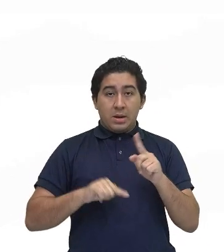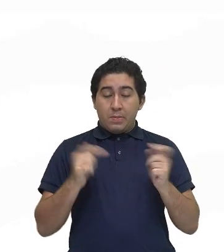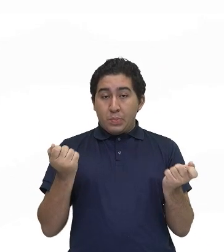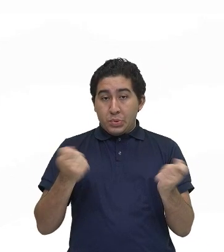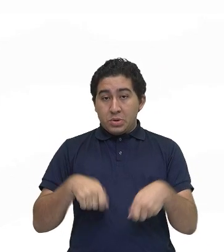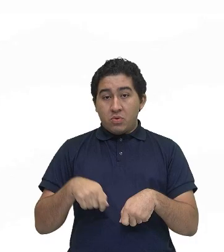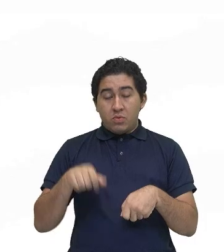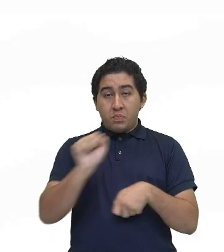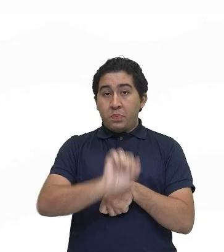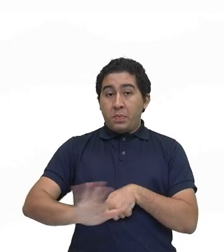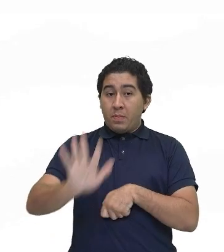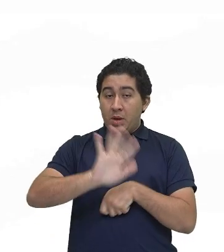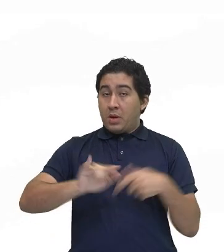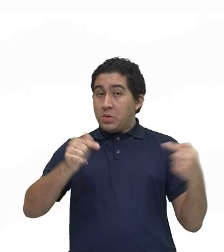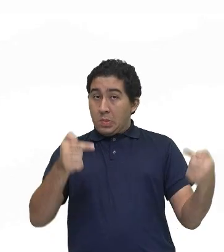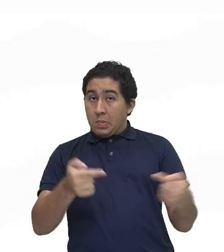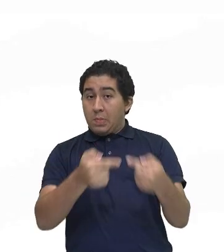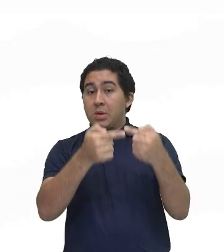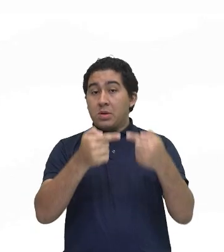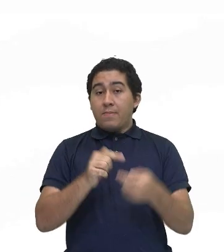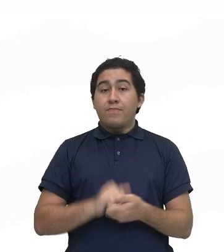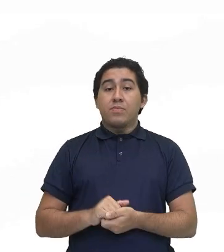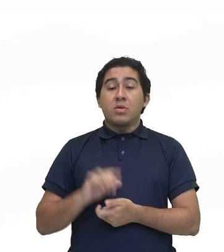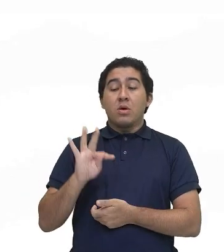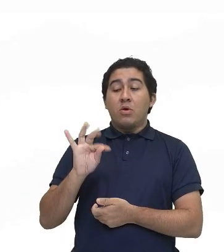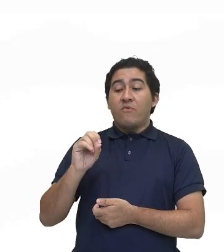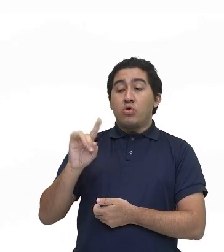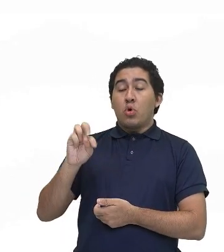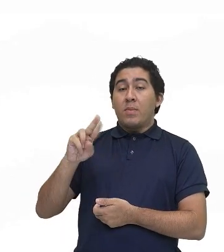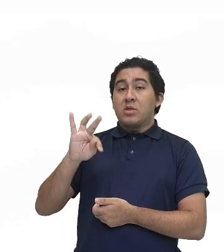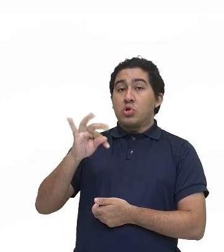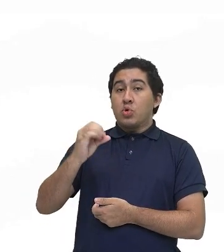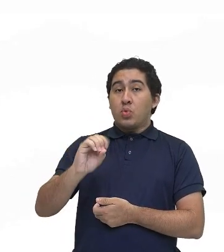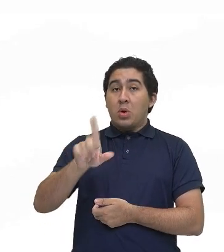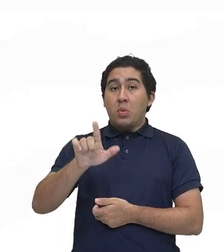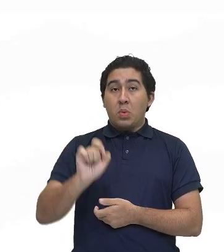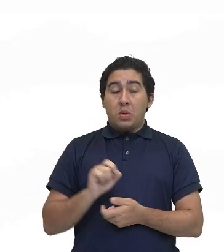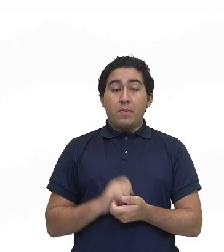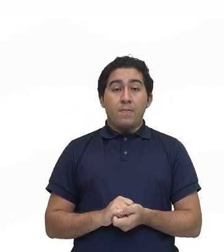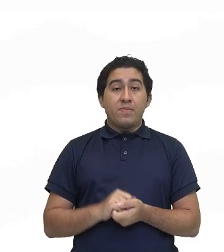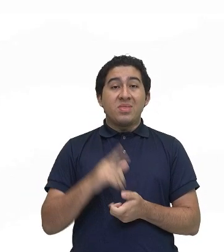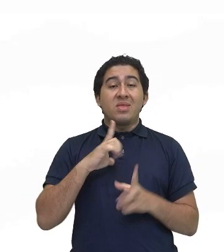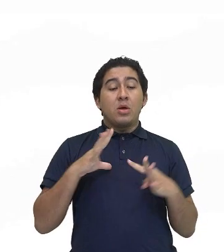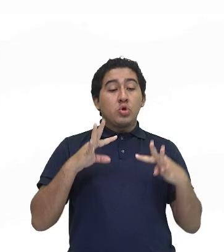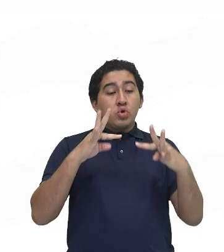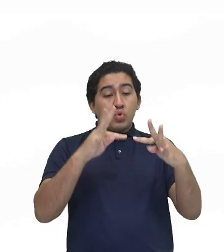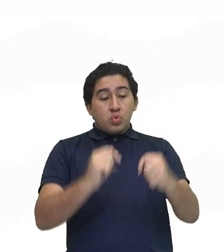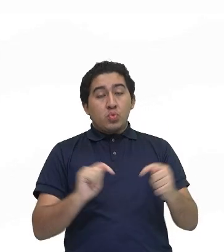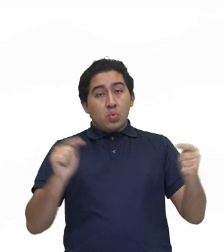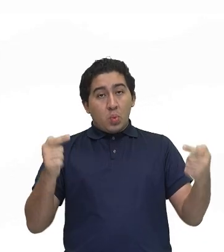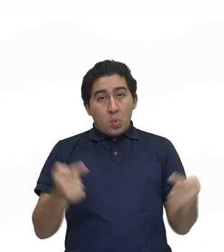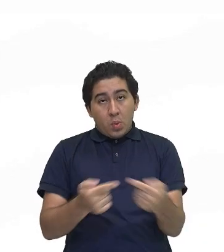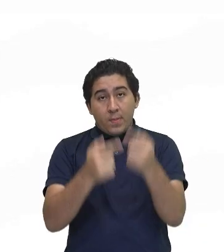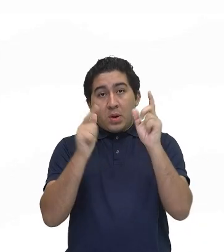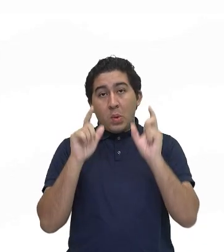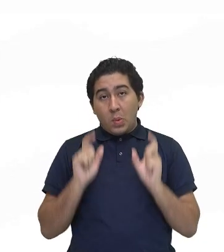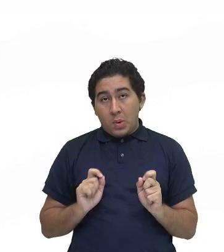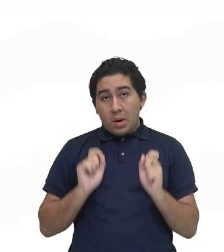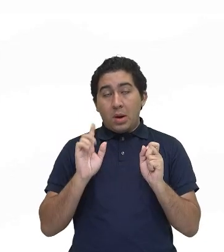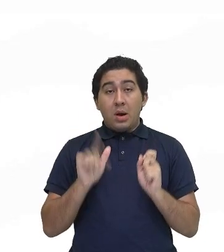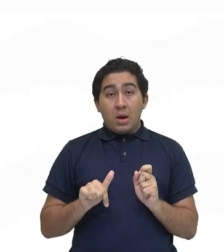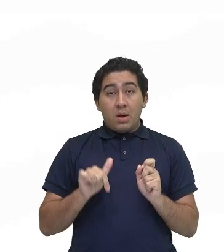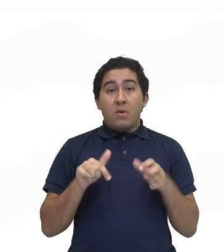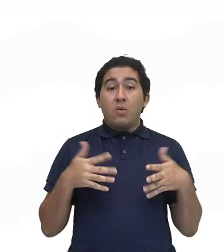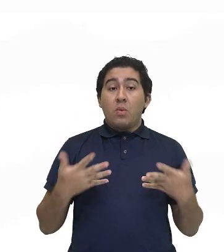radiotelescópios e fotômetros, que quer dizer o quê? Que eu vou analisar tudo que se envolve aí